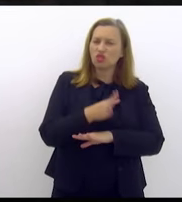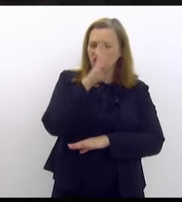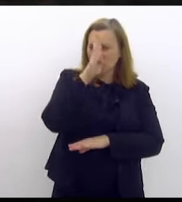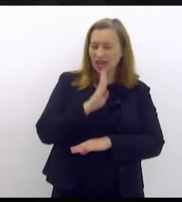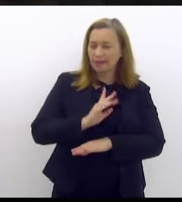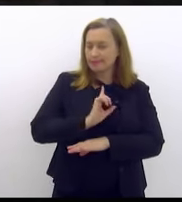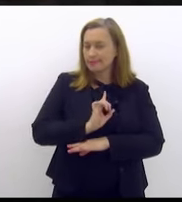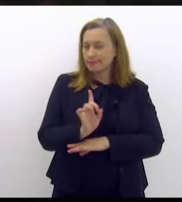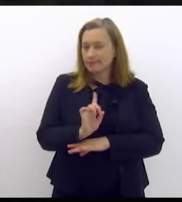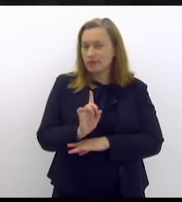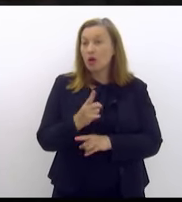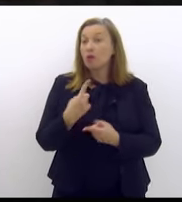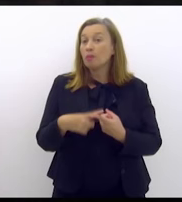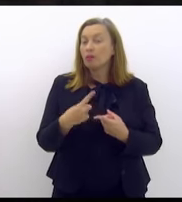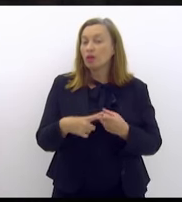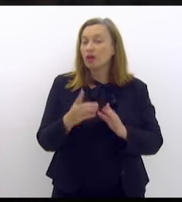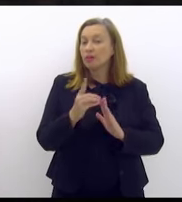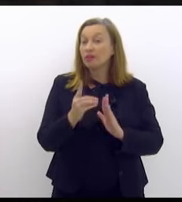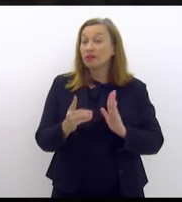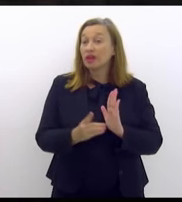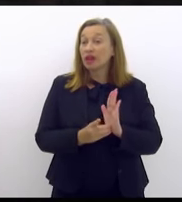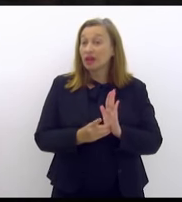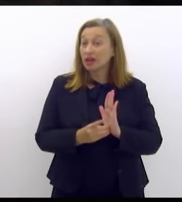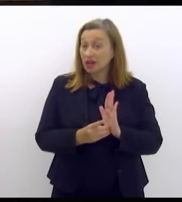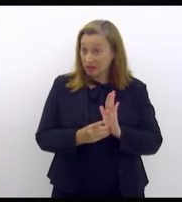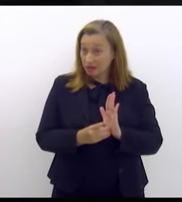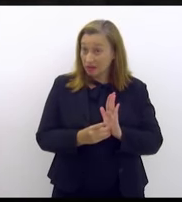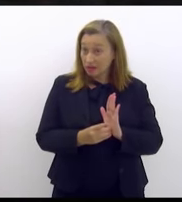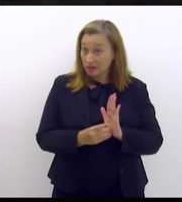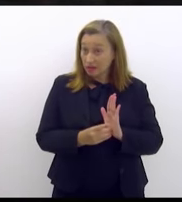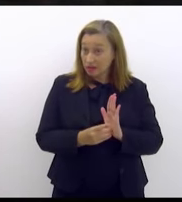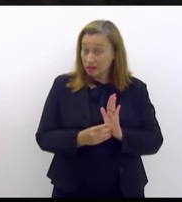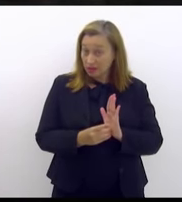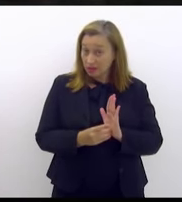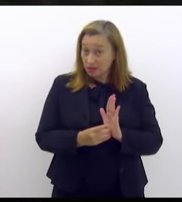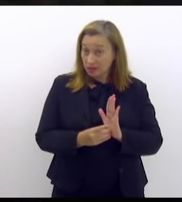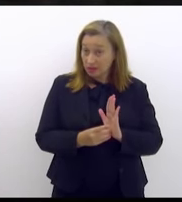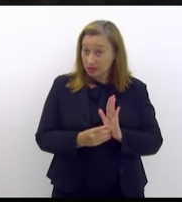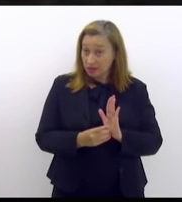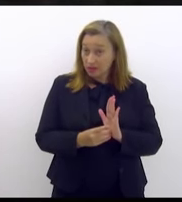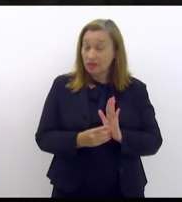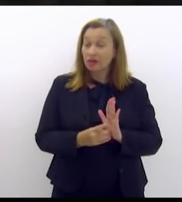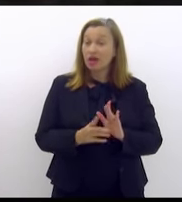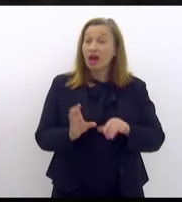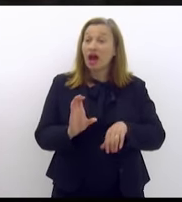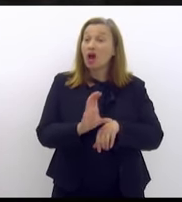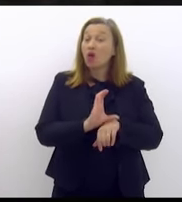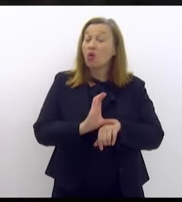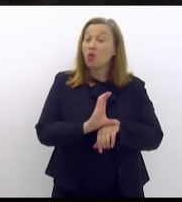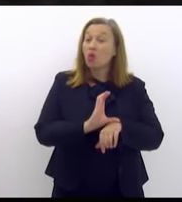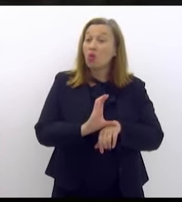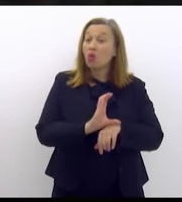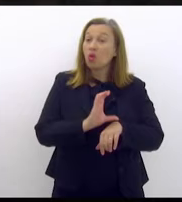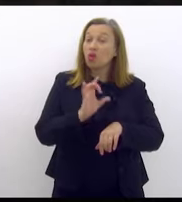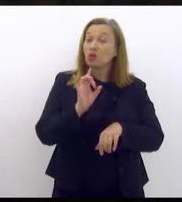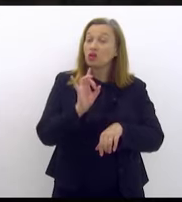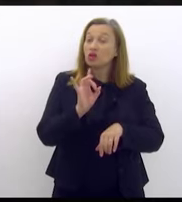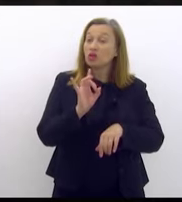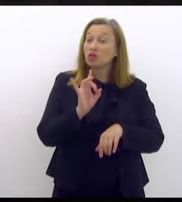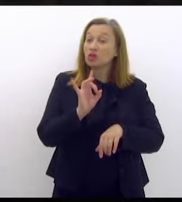graça, porque, por decreto, ao arrepio da Constituição, a